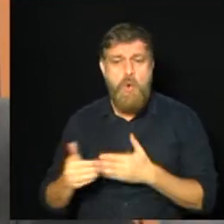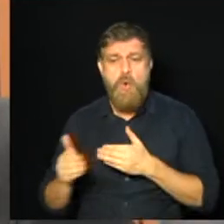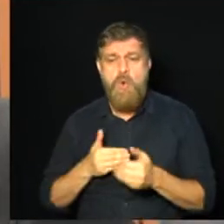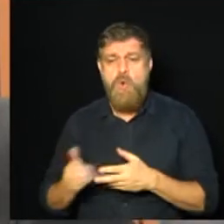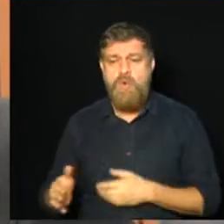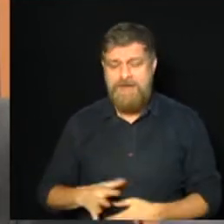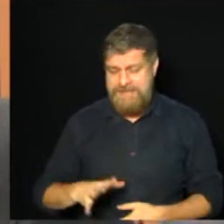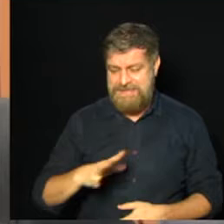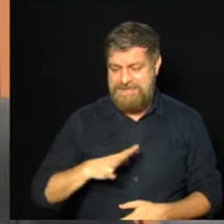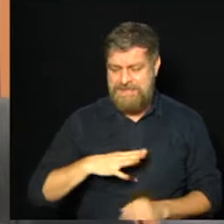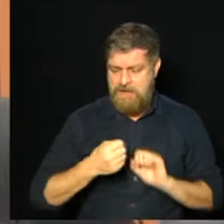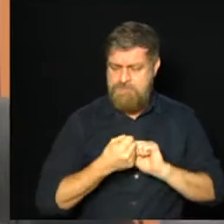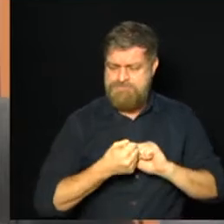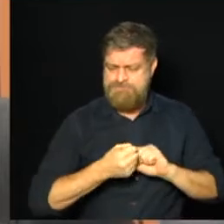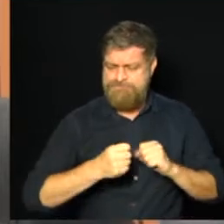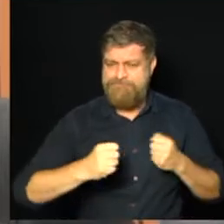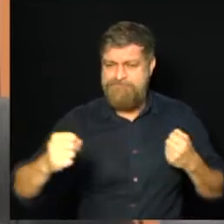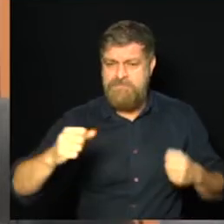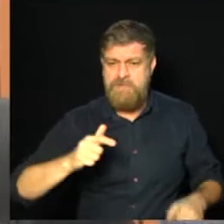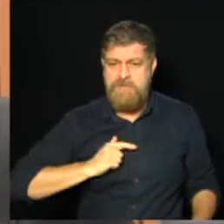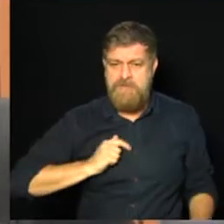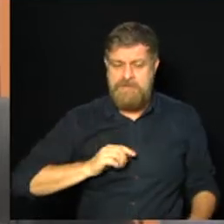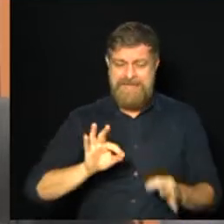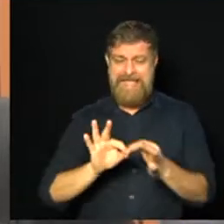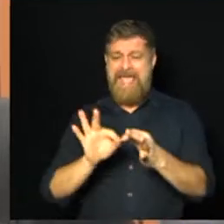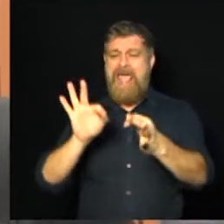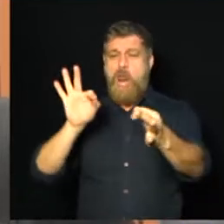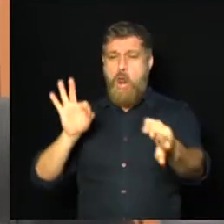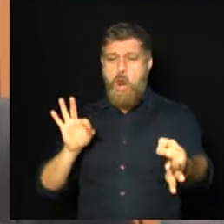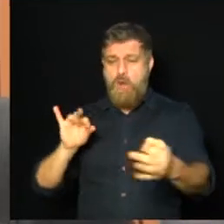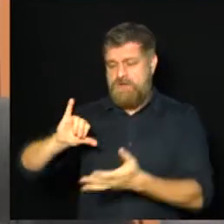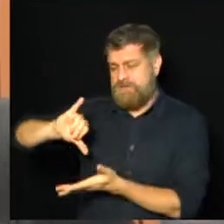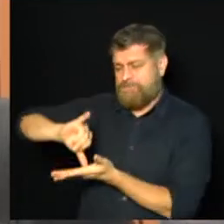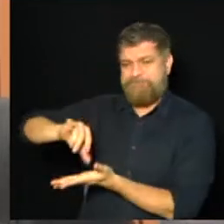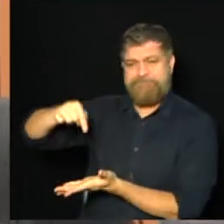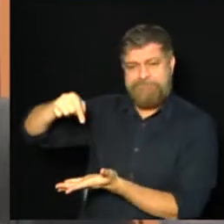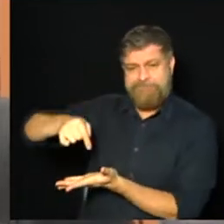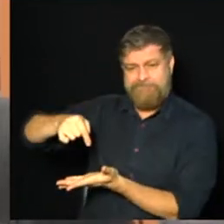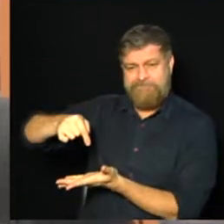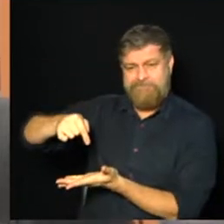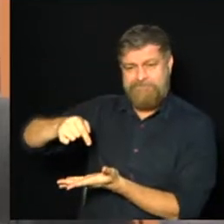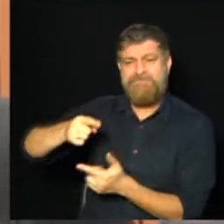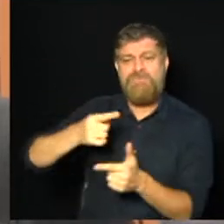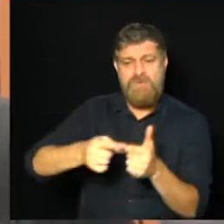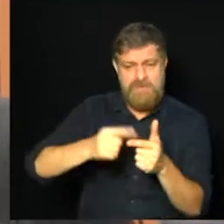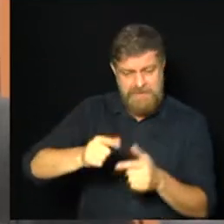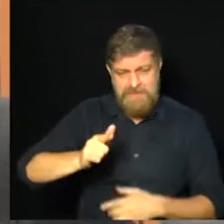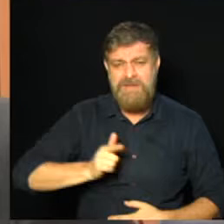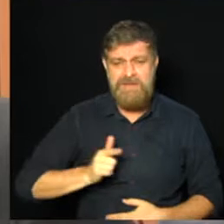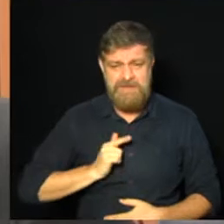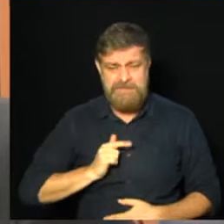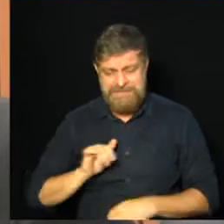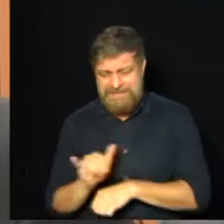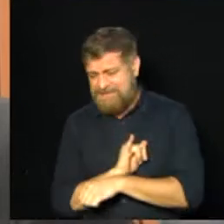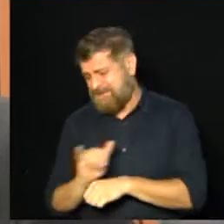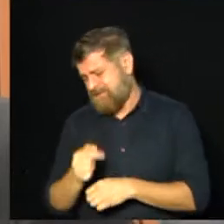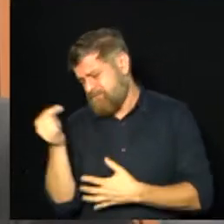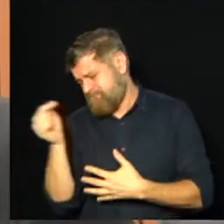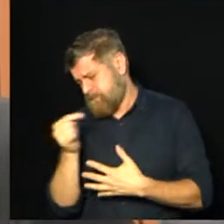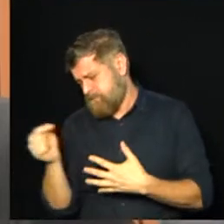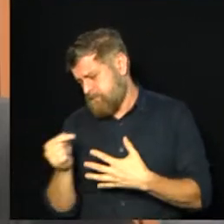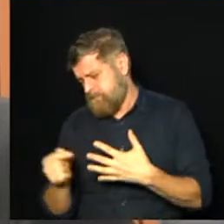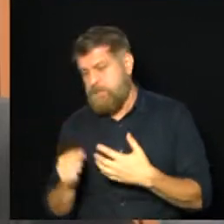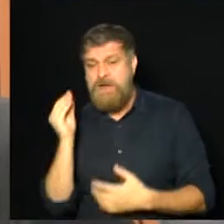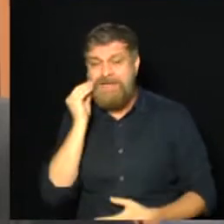desse país, que tem áreas distantes da área central, tem esse problema. Várias maneiras já foram tentadas,